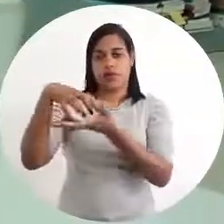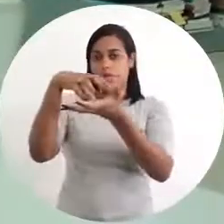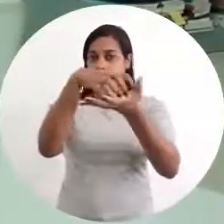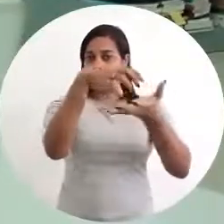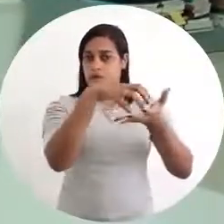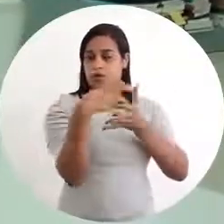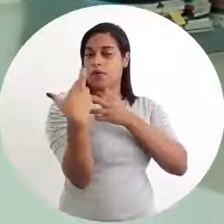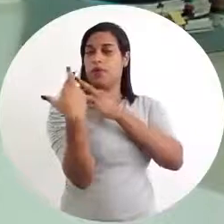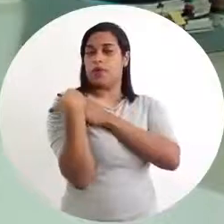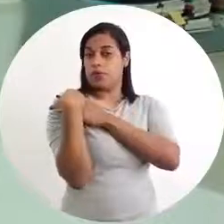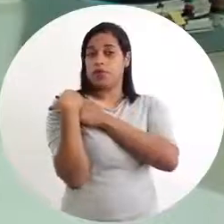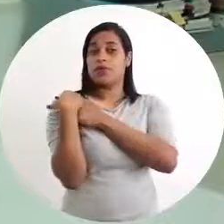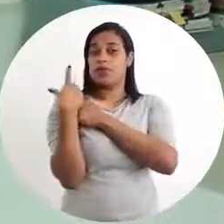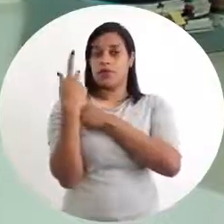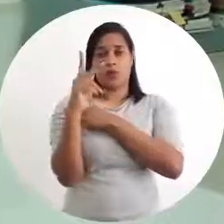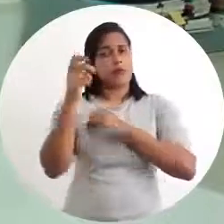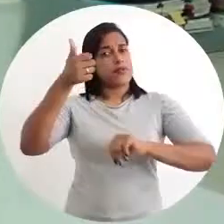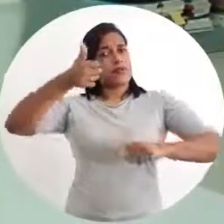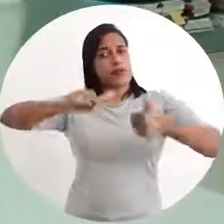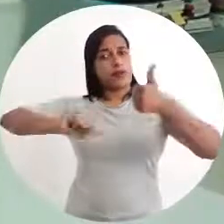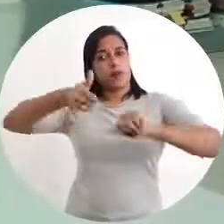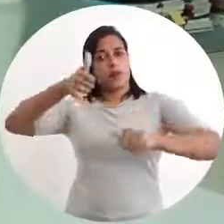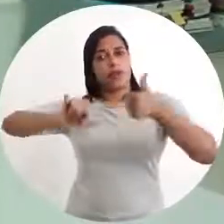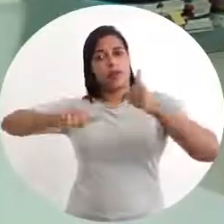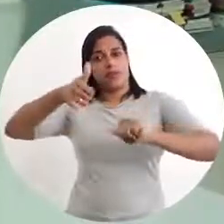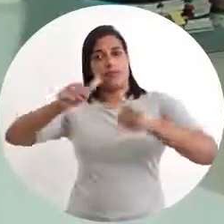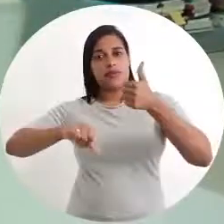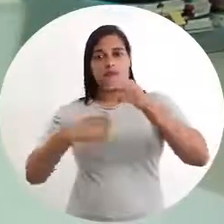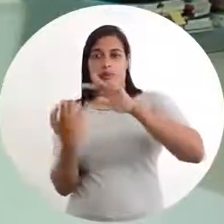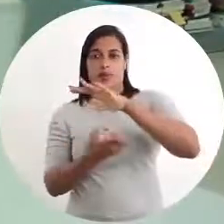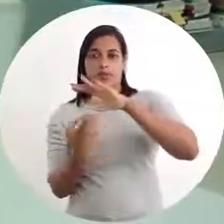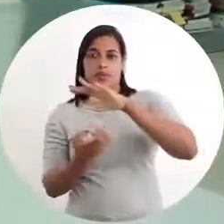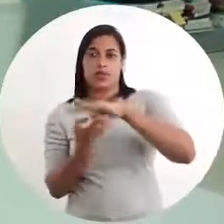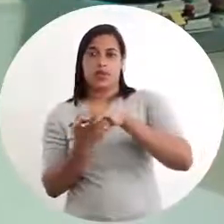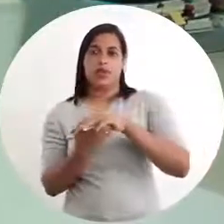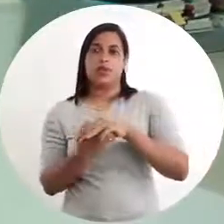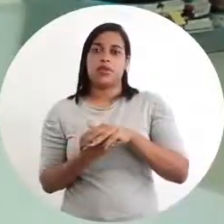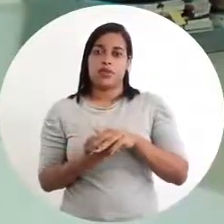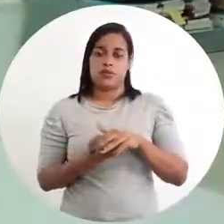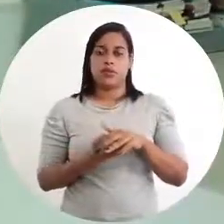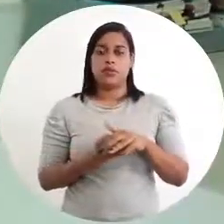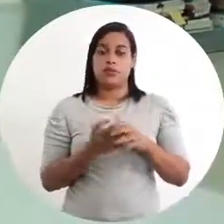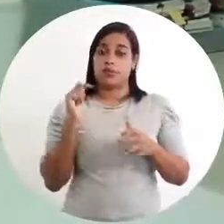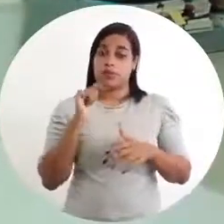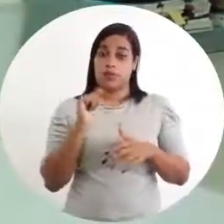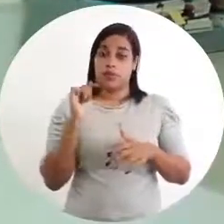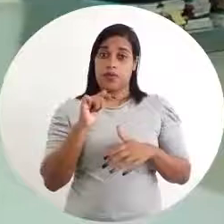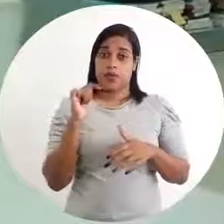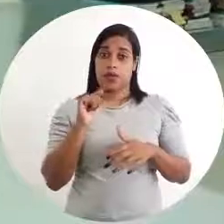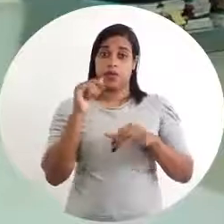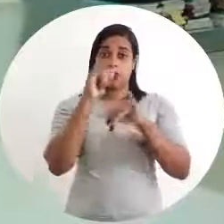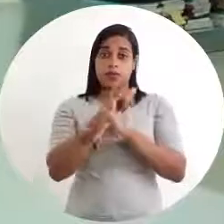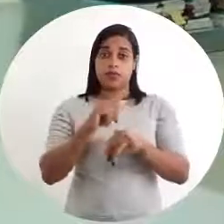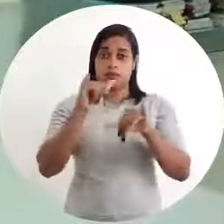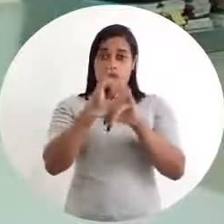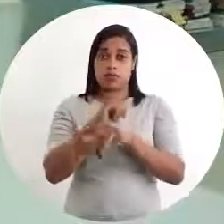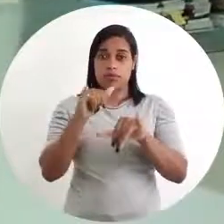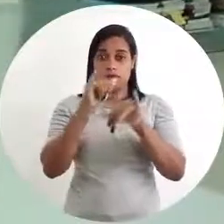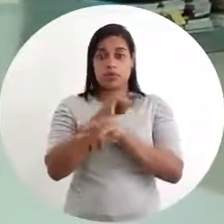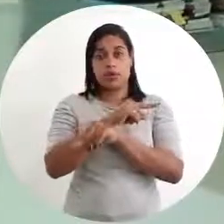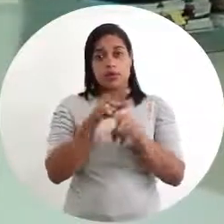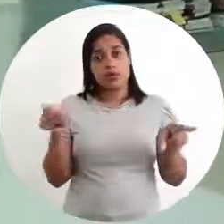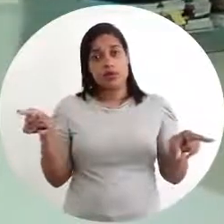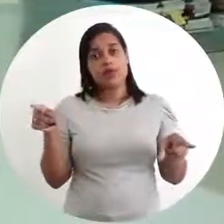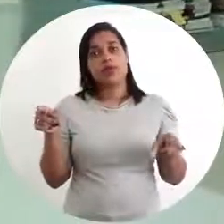órgão responsável para você ser qualificado como empresário. Então, em linhas gerais, meus amigos, essa foi o recado que eu quis passar